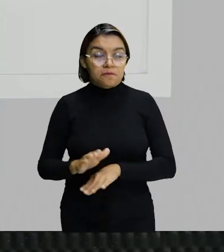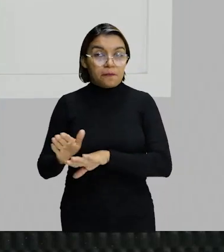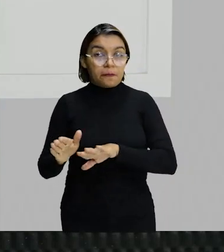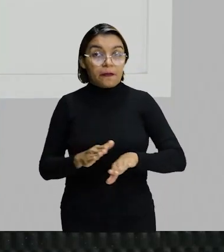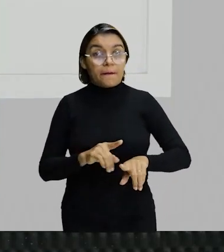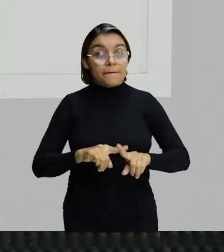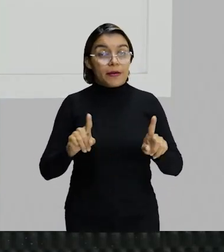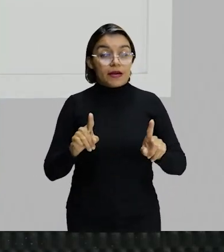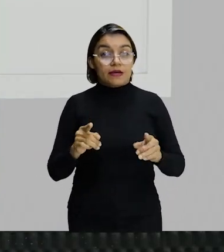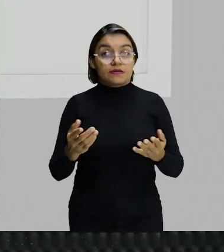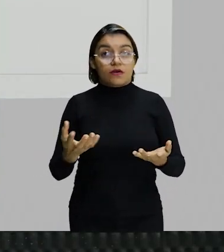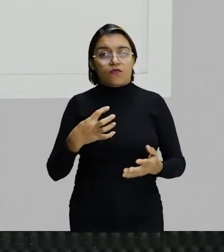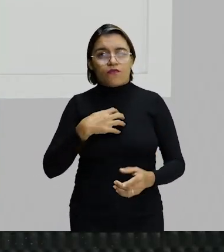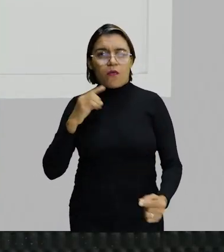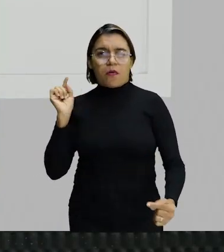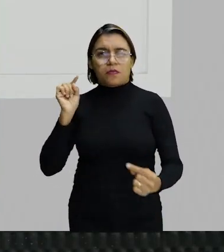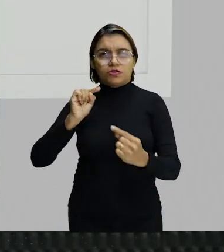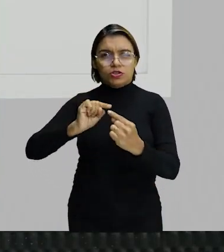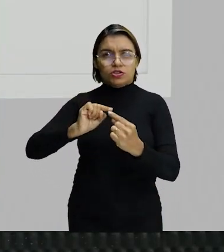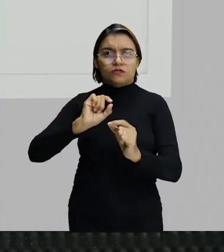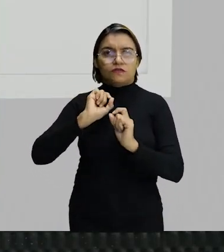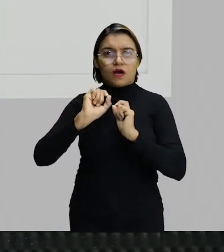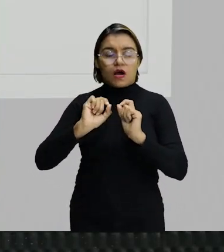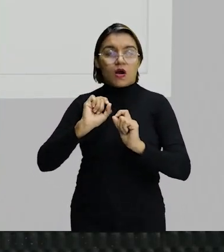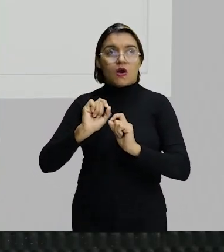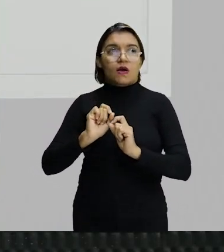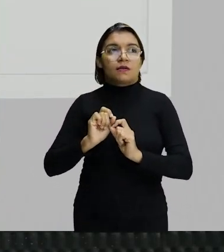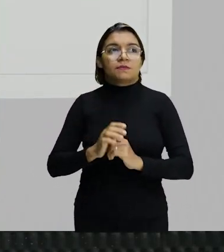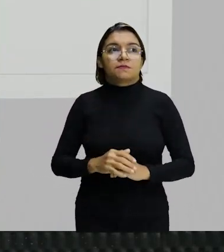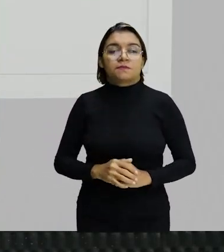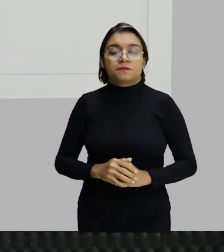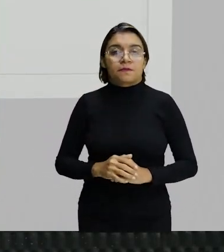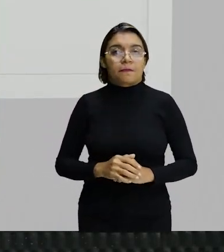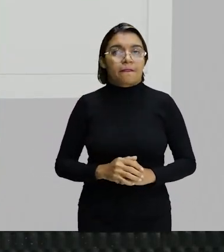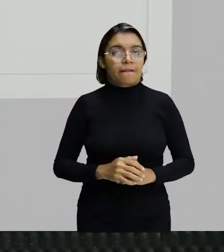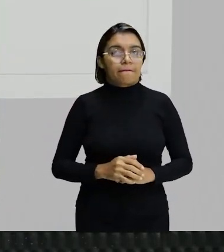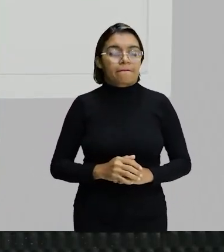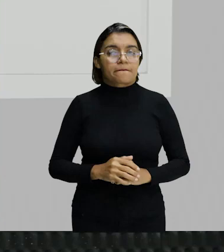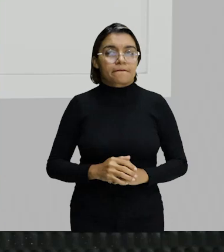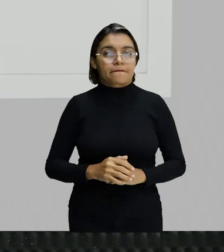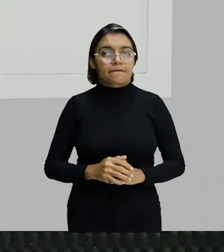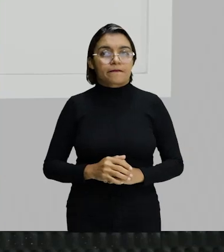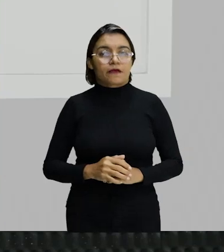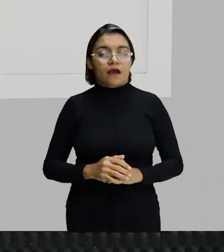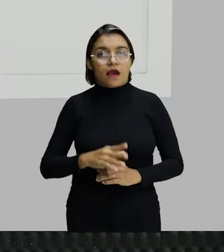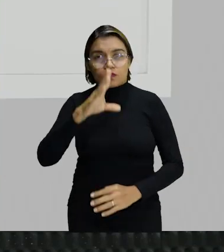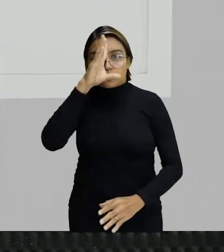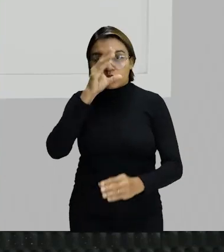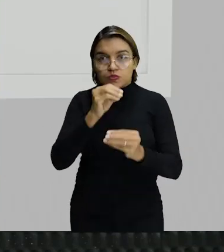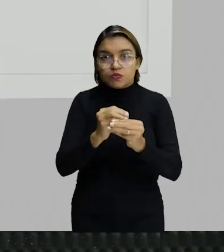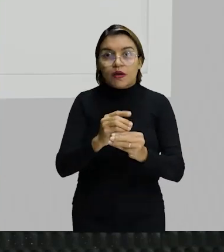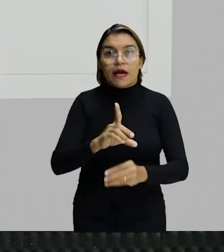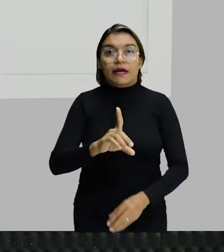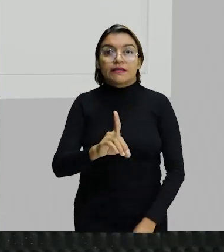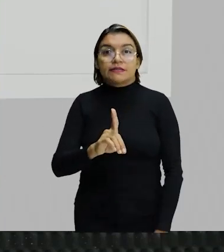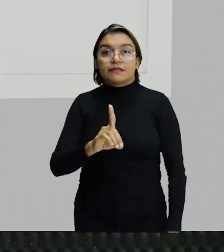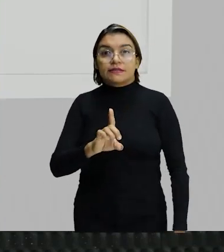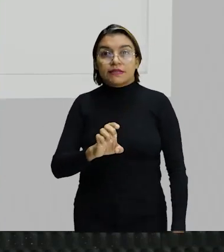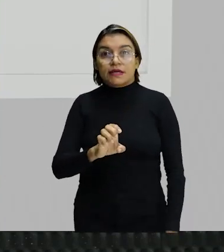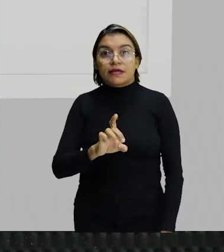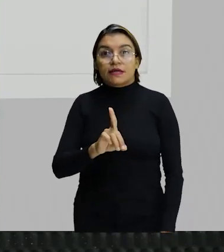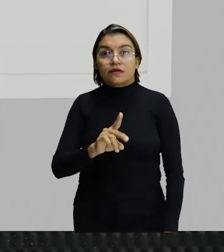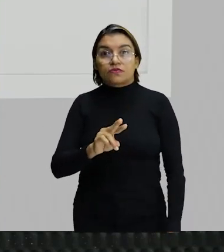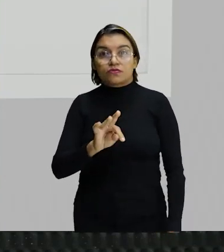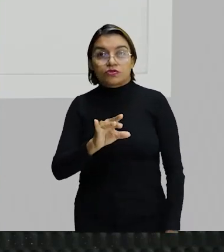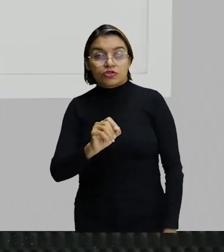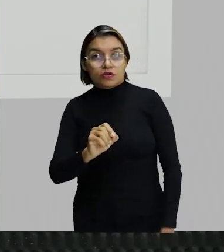bem objetiva agora, porque nós já temos isso aqui bem delineado, o silogismo dedutivo, ele é mais indicado